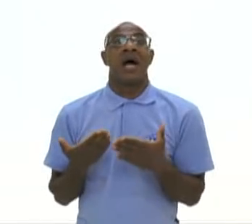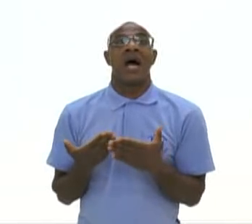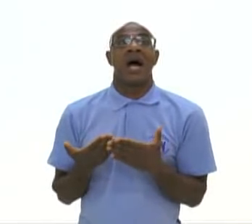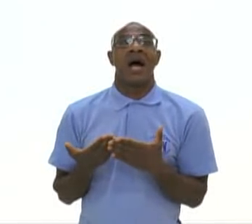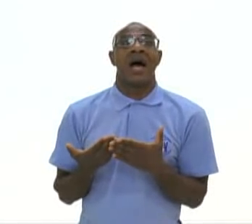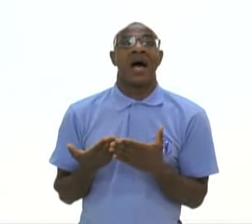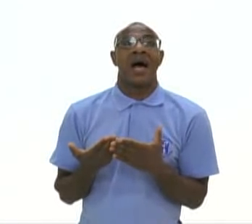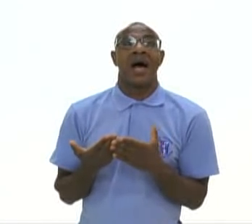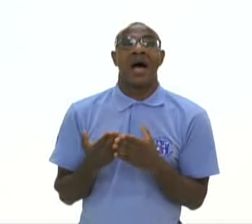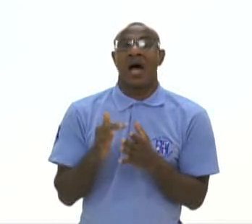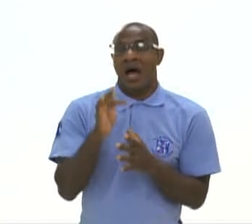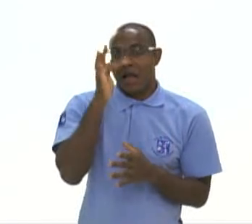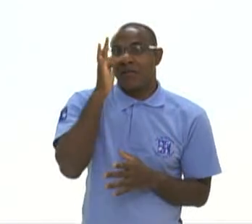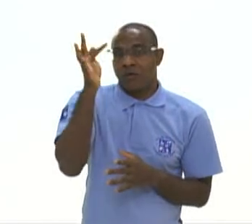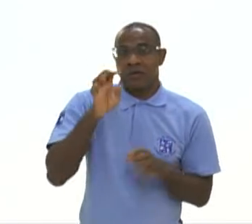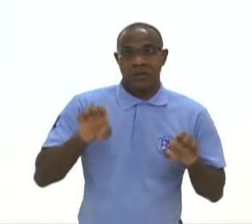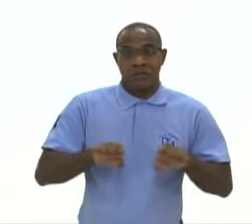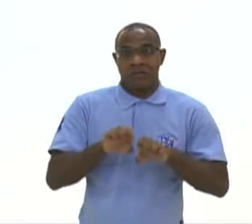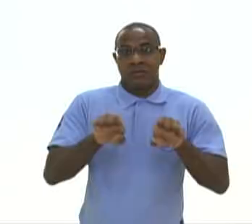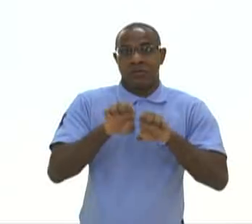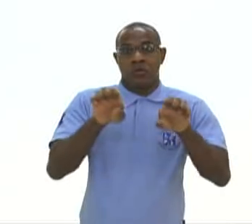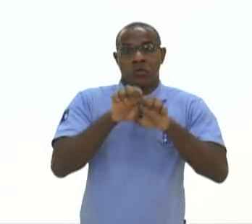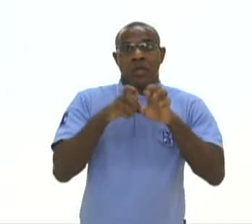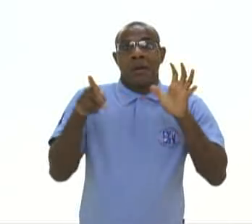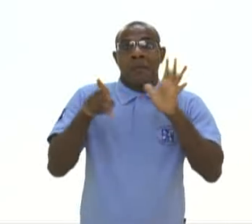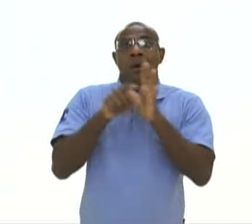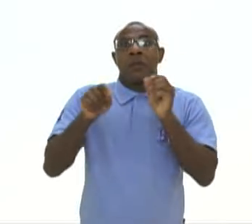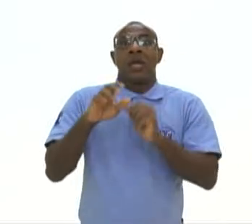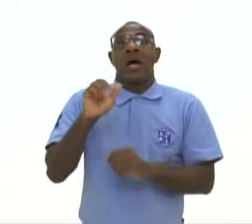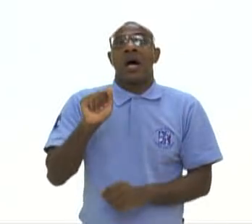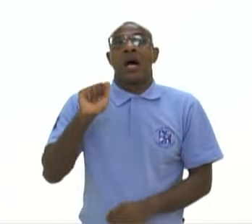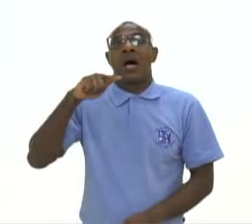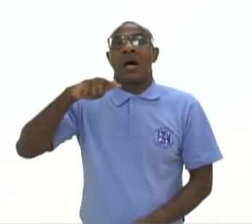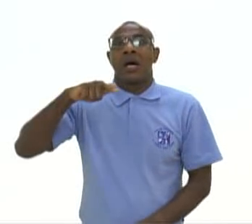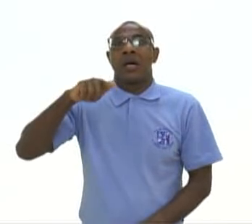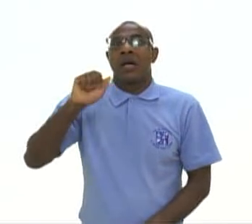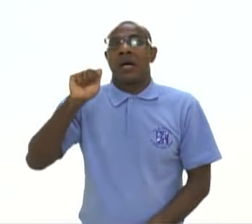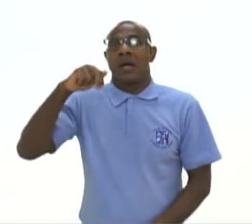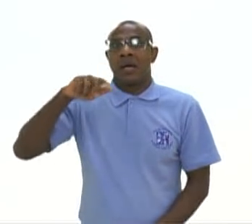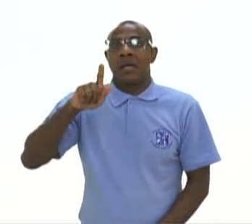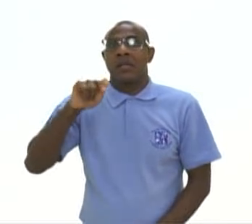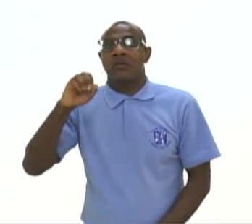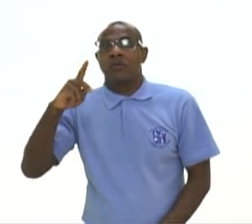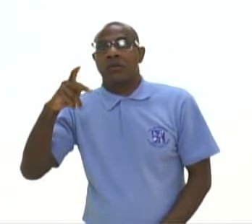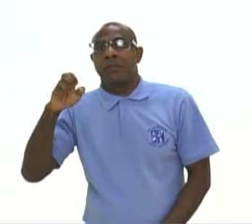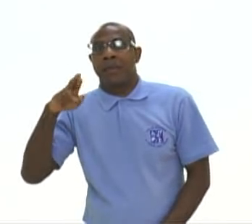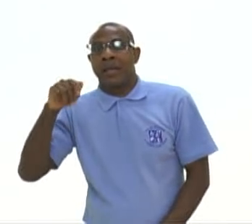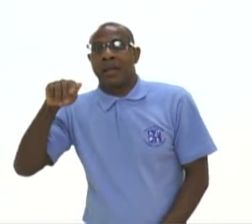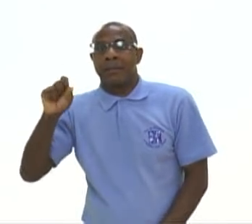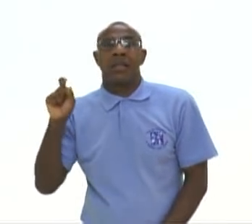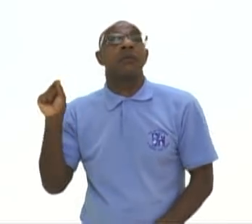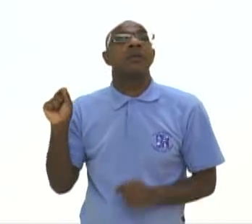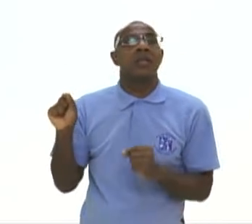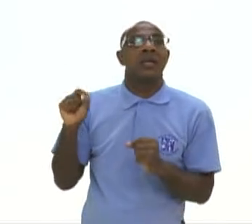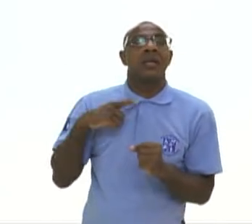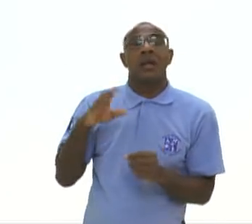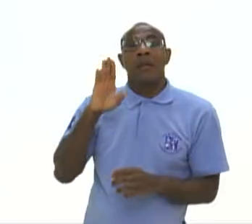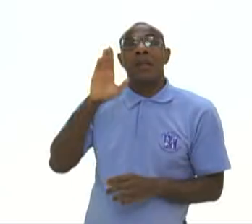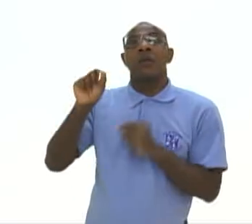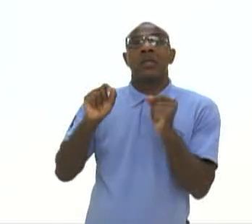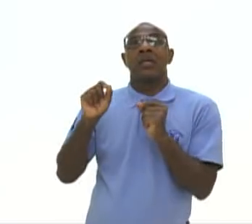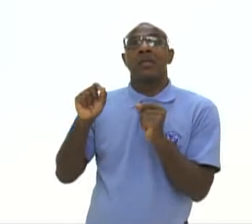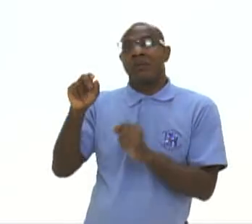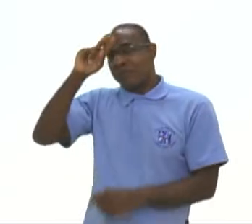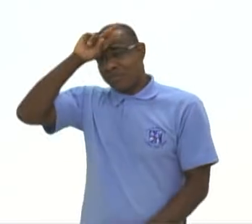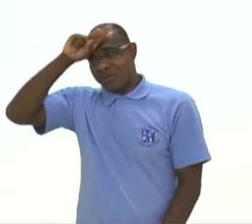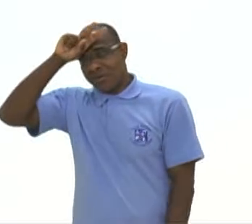estruturas exclusivas das angiospermas e possuem como uma de suas funções principais atrair os